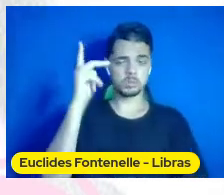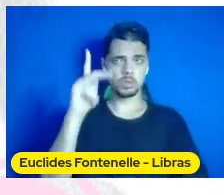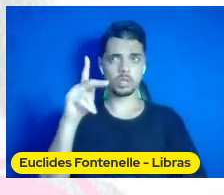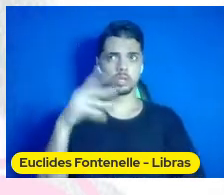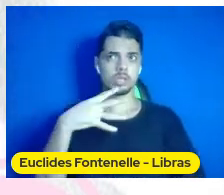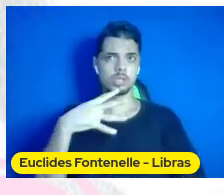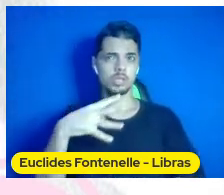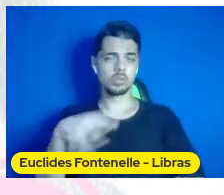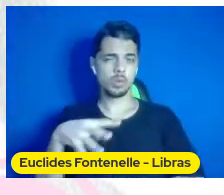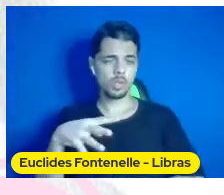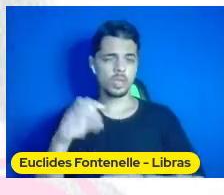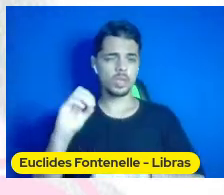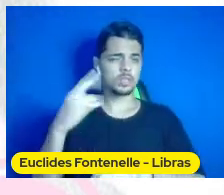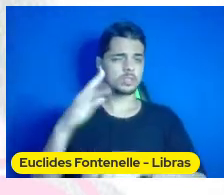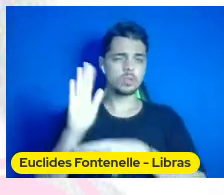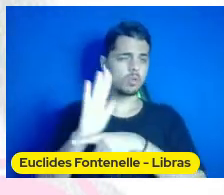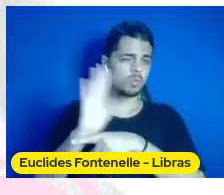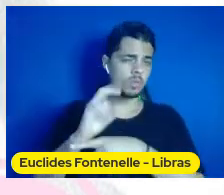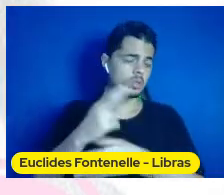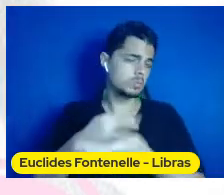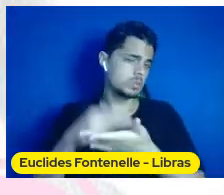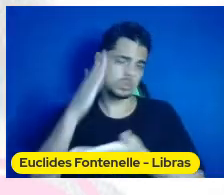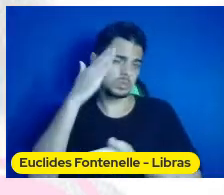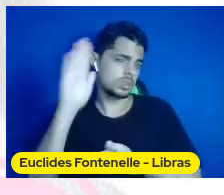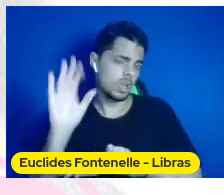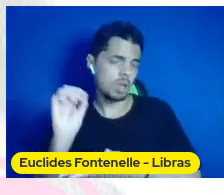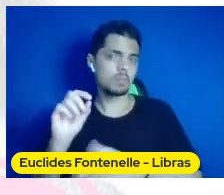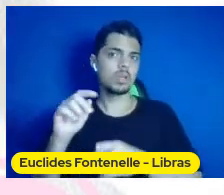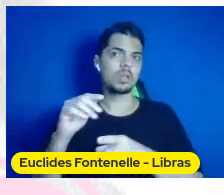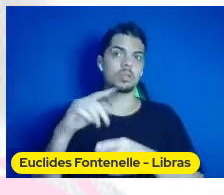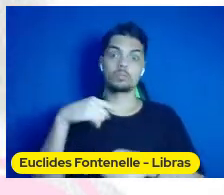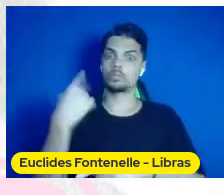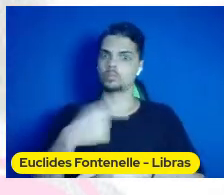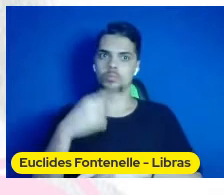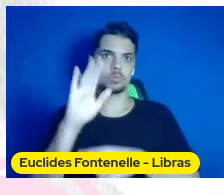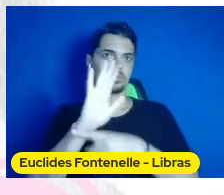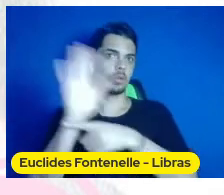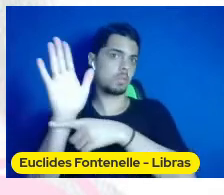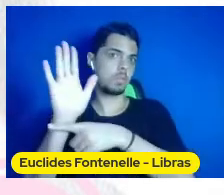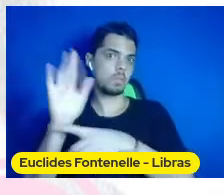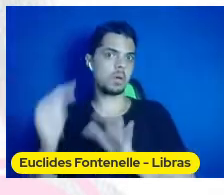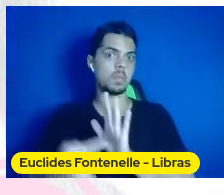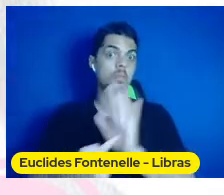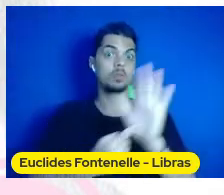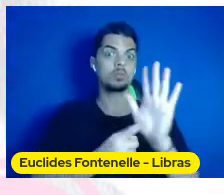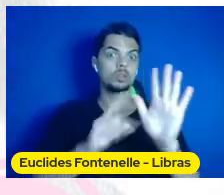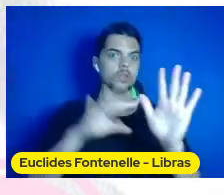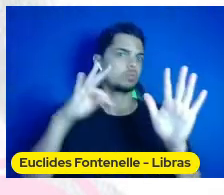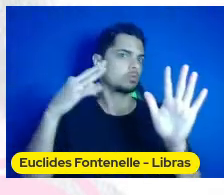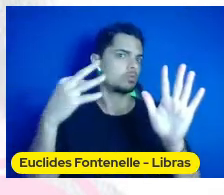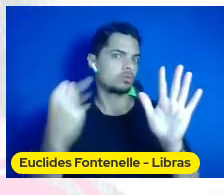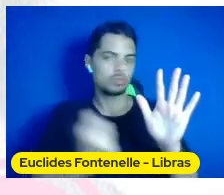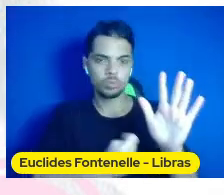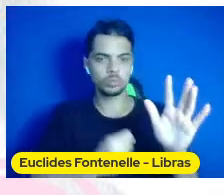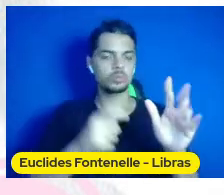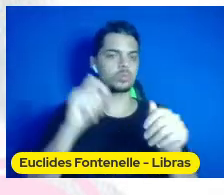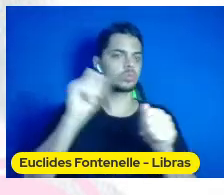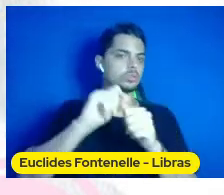tela é criado por nós. Então, assim, a gente cria do cenário